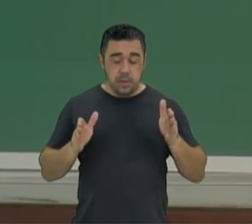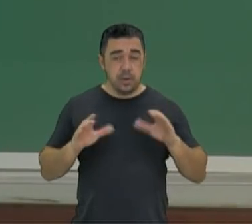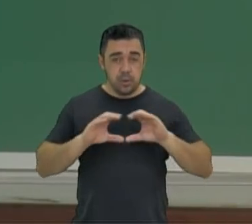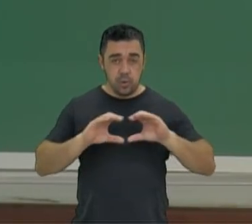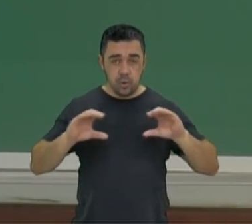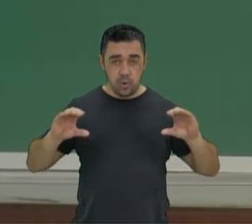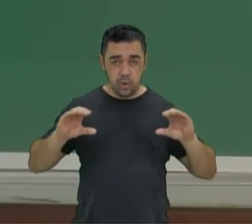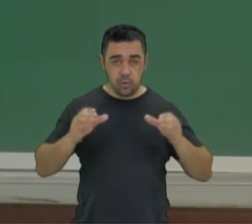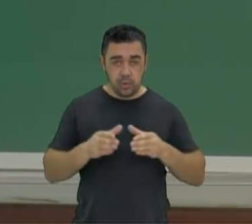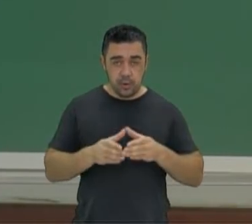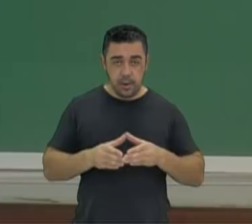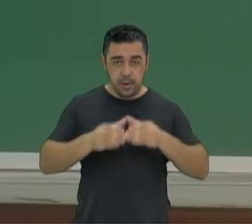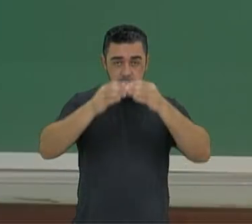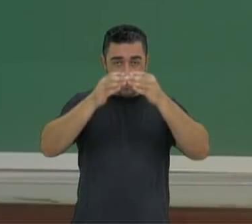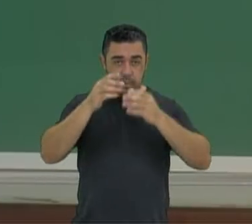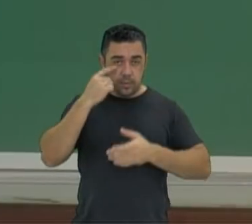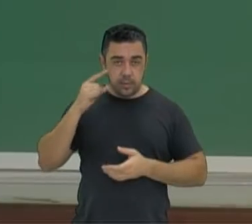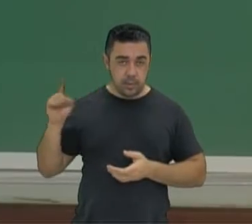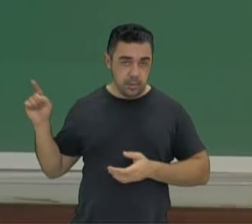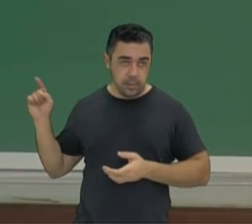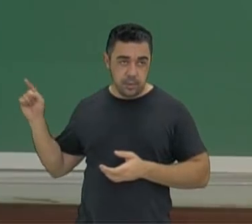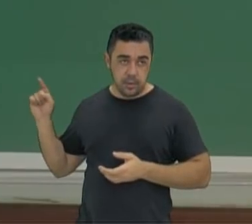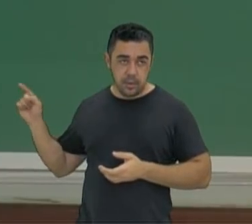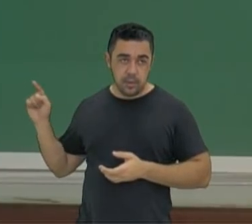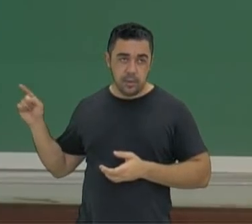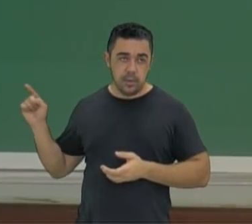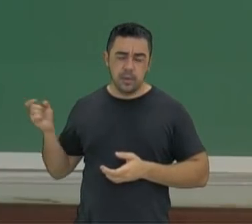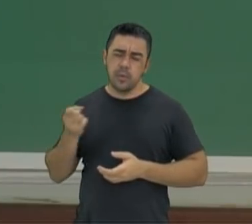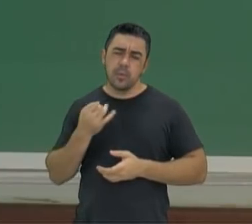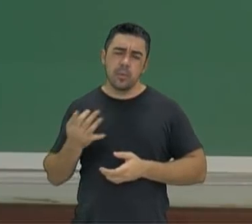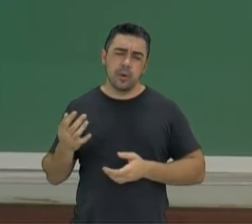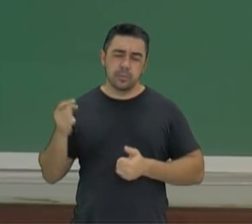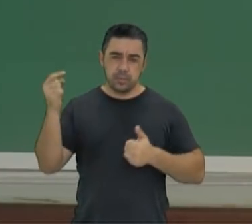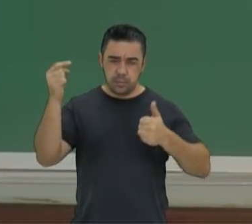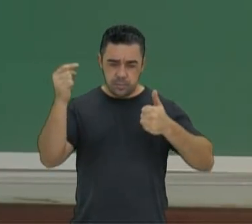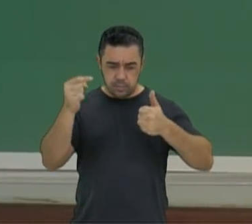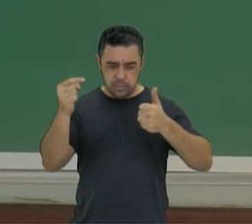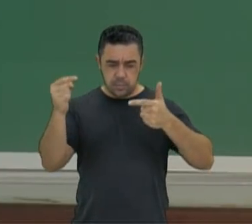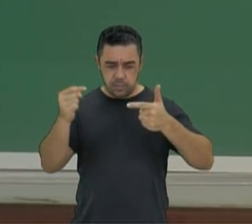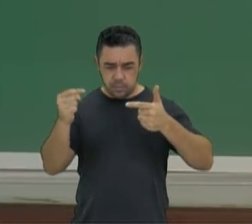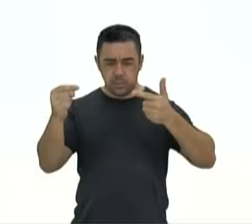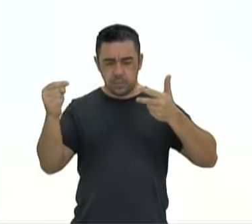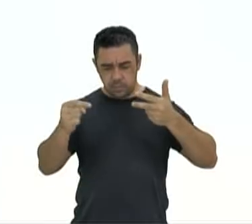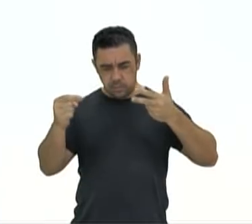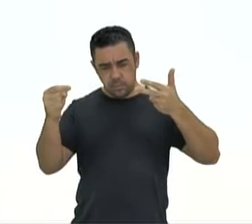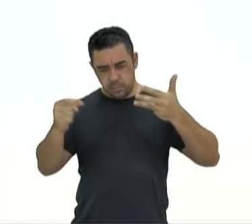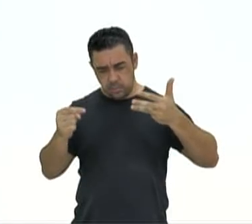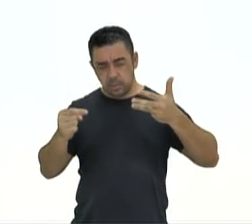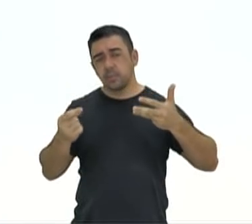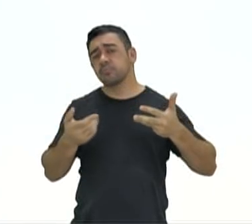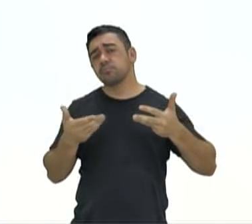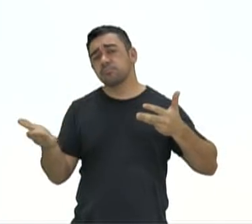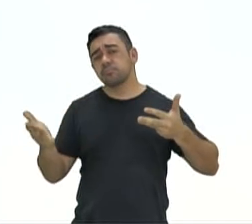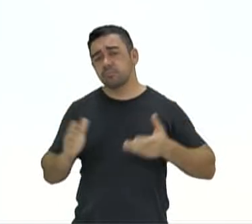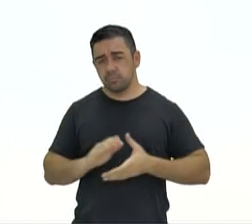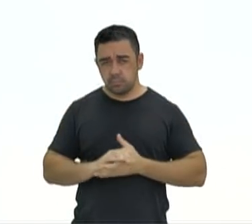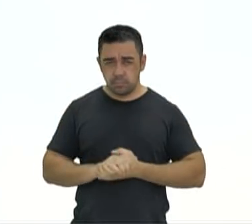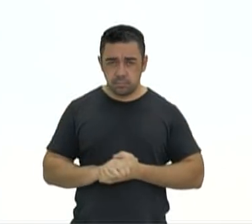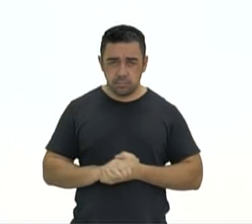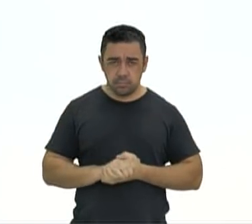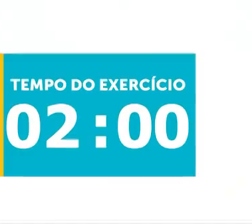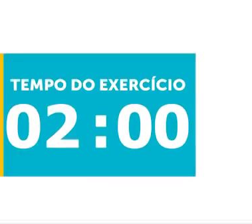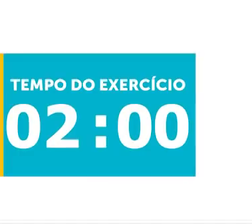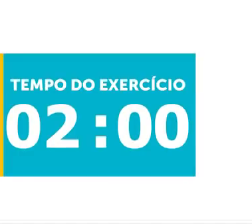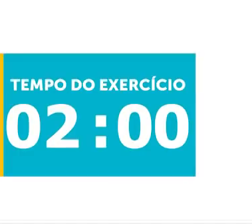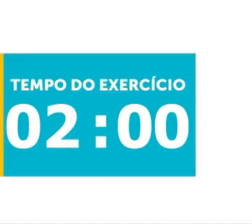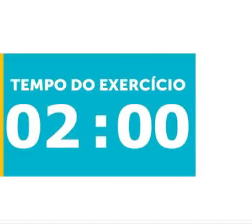quê? Retangular, né? Olha lá, eu tenho um bloco retangular. Quantas faces laterais? Quantas bases, quantos vértices e quantas arestas? Tempo para vocês.